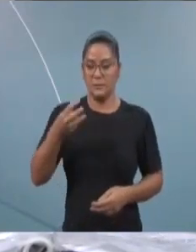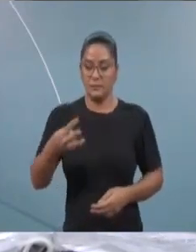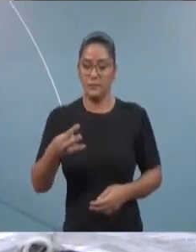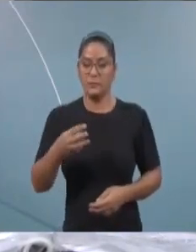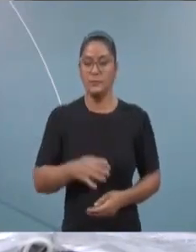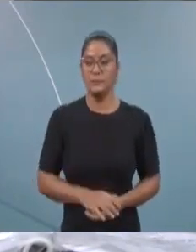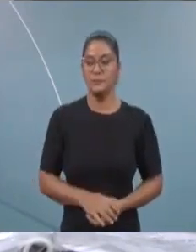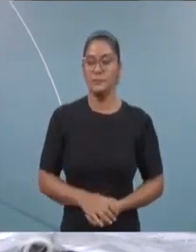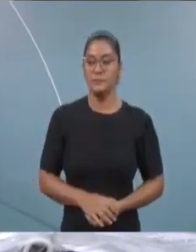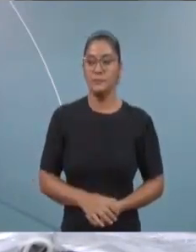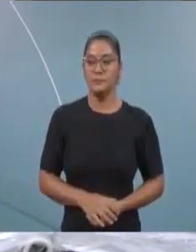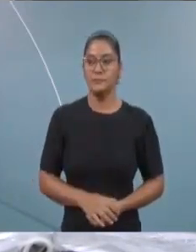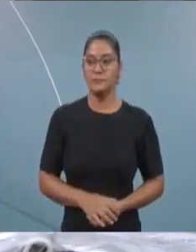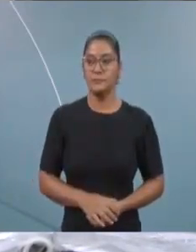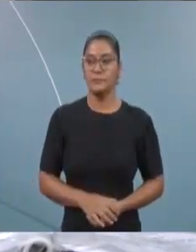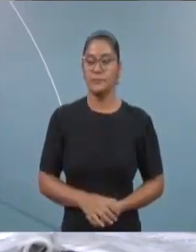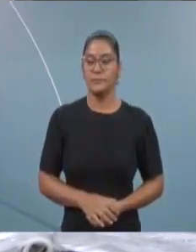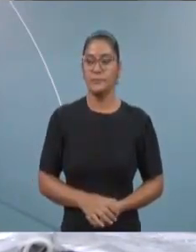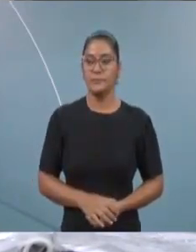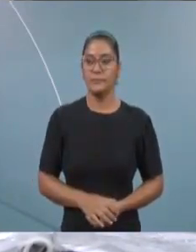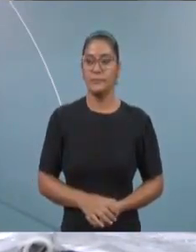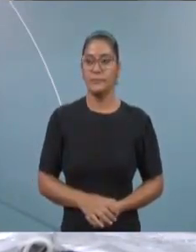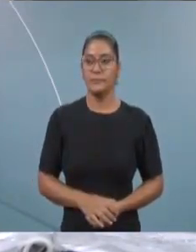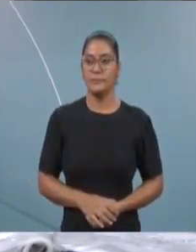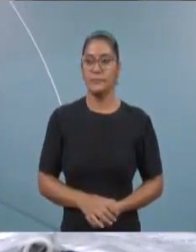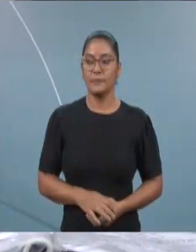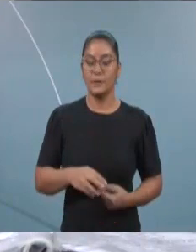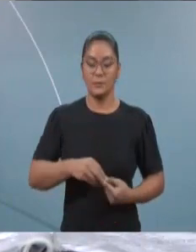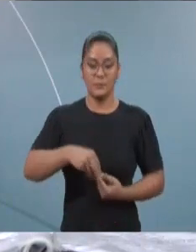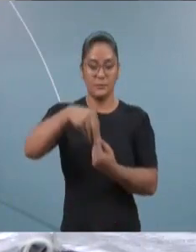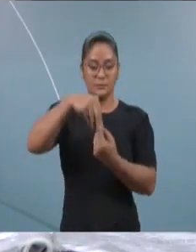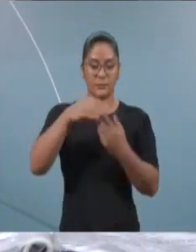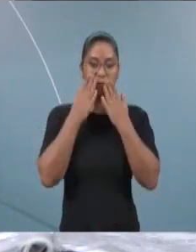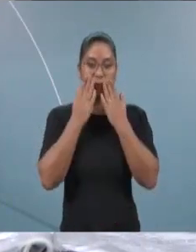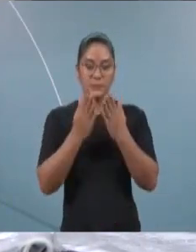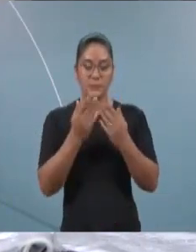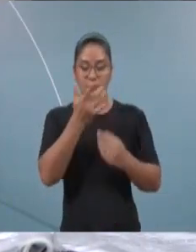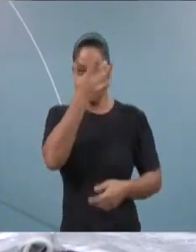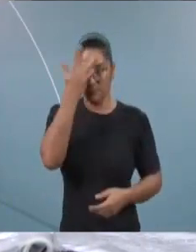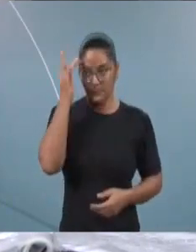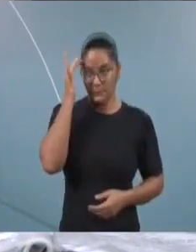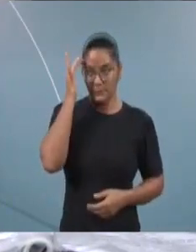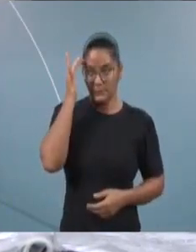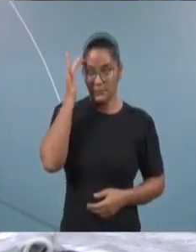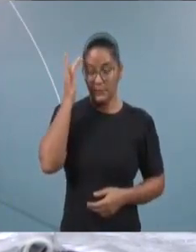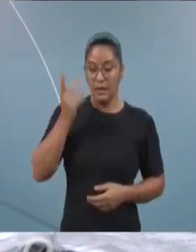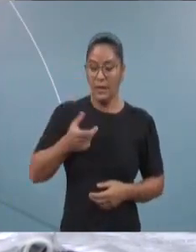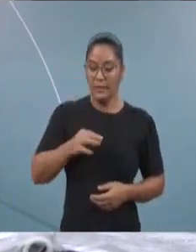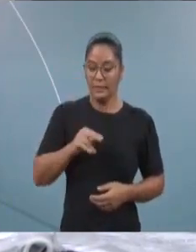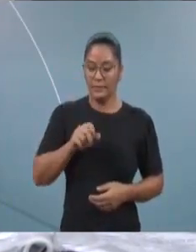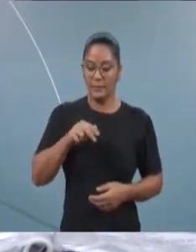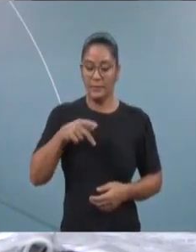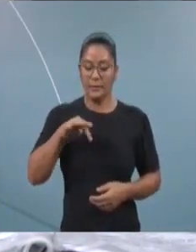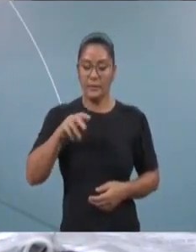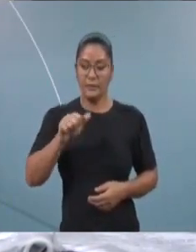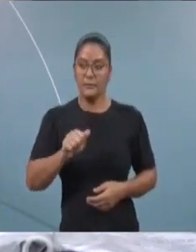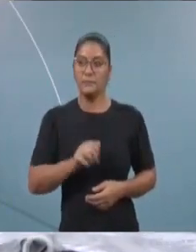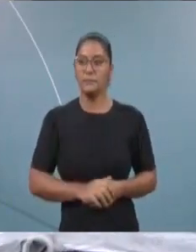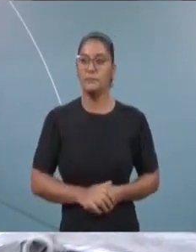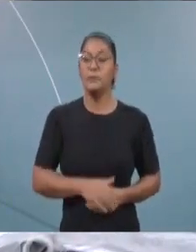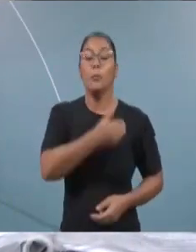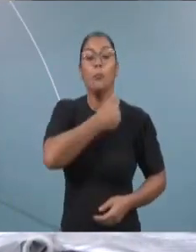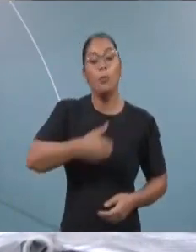155/2022 dispõe sobre a prioridade do atendimento das pessoas transplantadas nos estabelecimentos